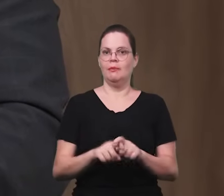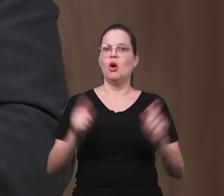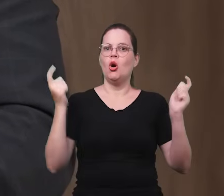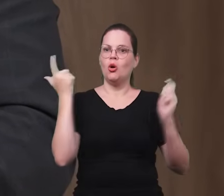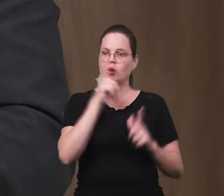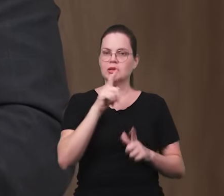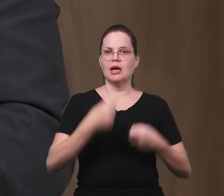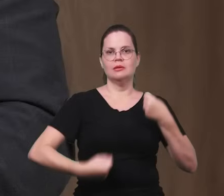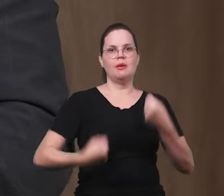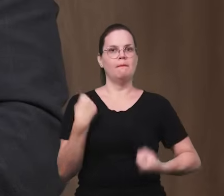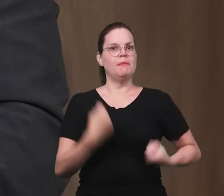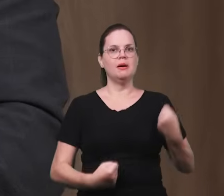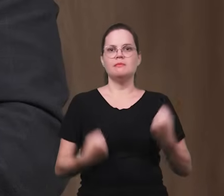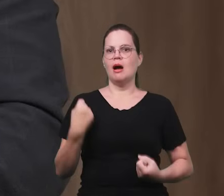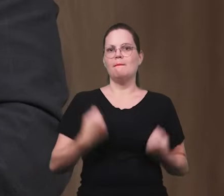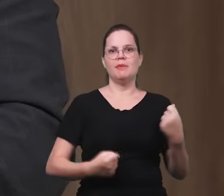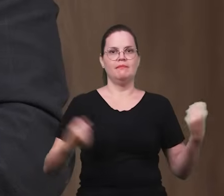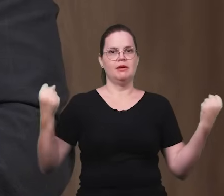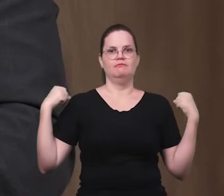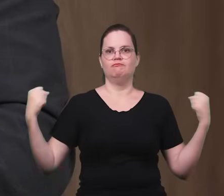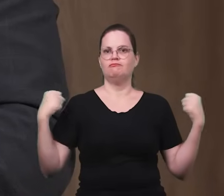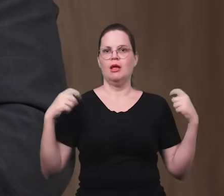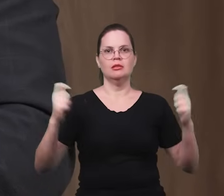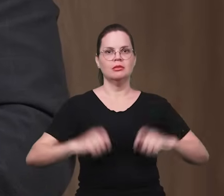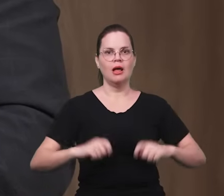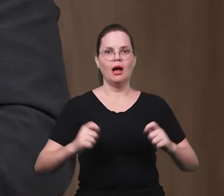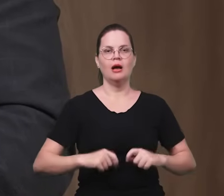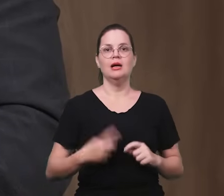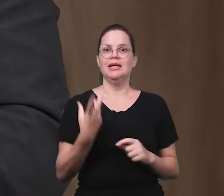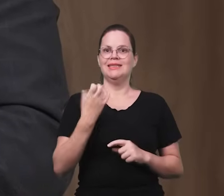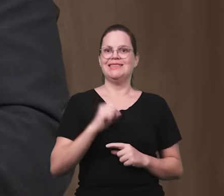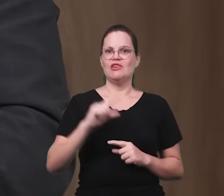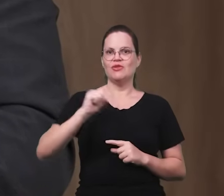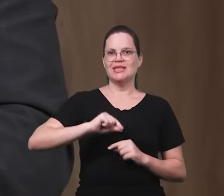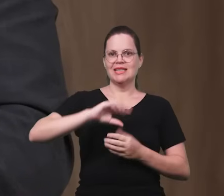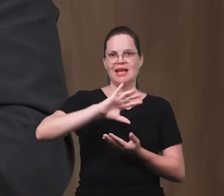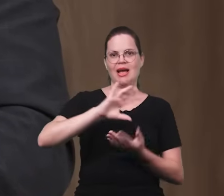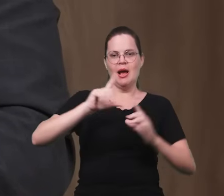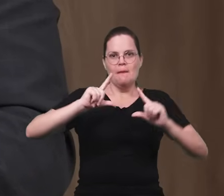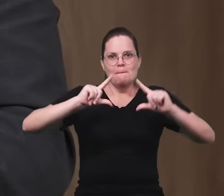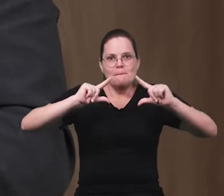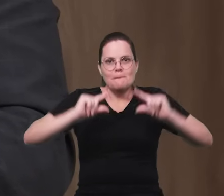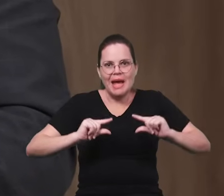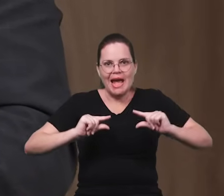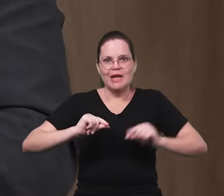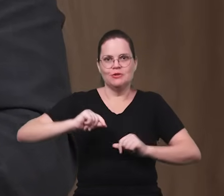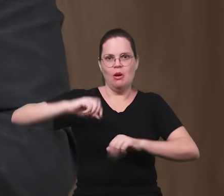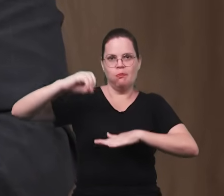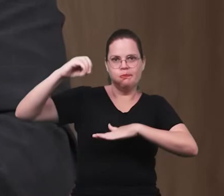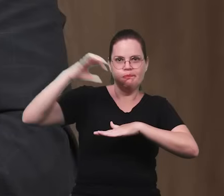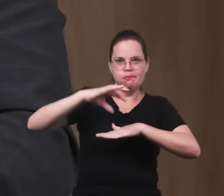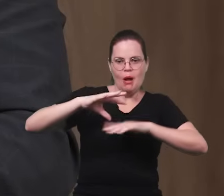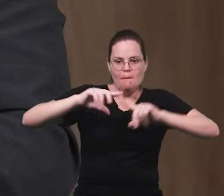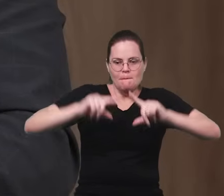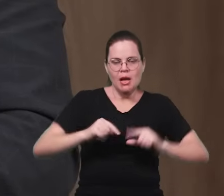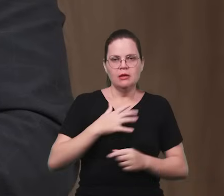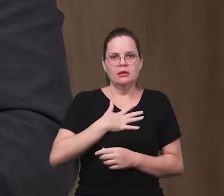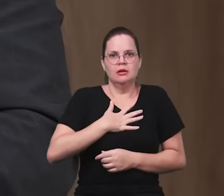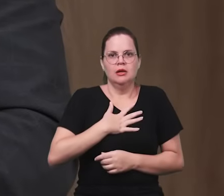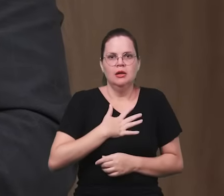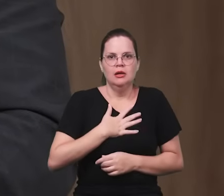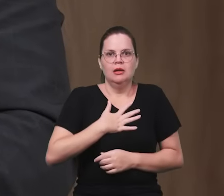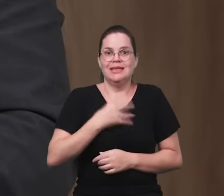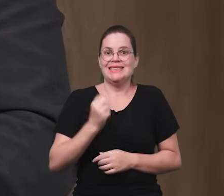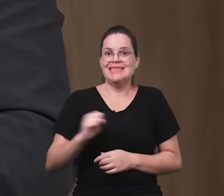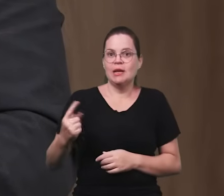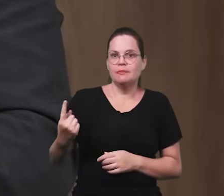atividade física. Quando a pressão diminui, você sente dificuldade de respirar. Quando a pressão aumenta, você também sente dificuldade. Isso